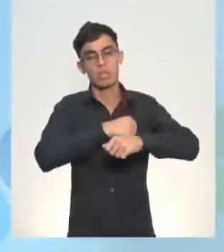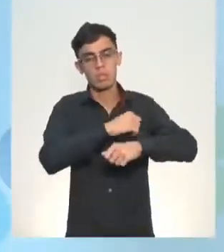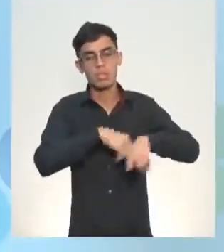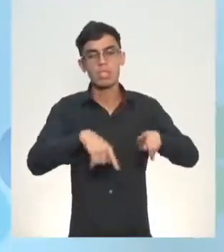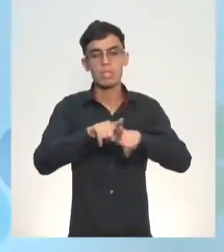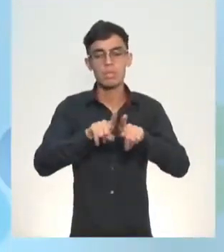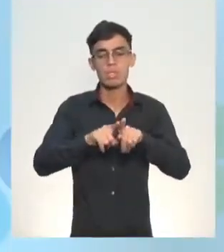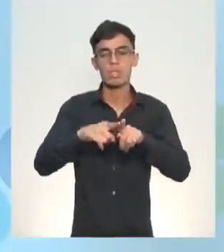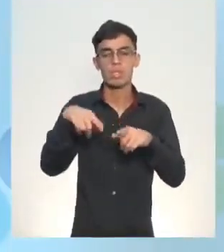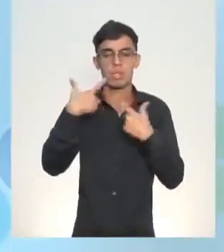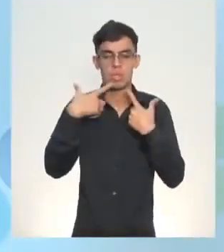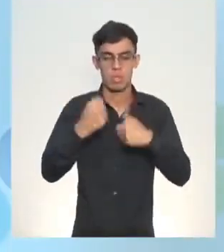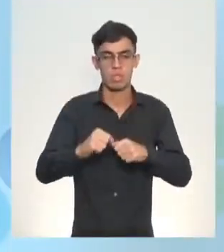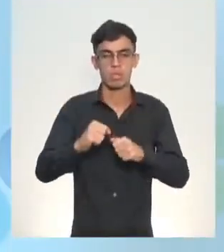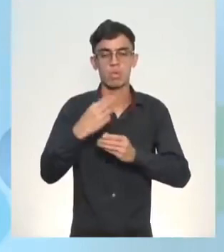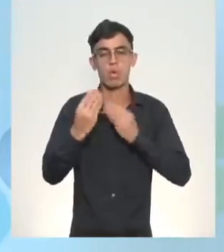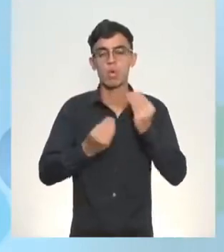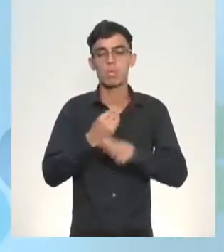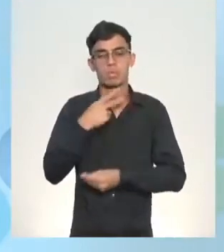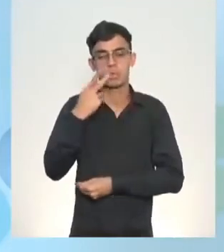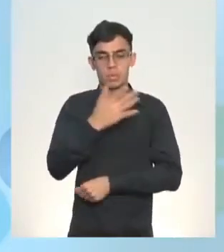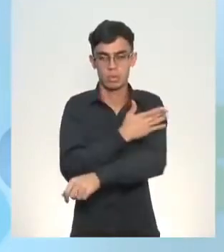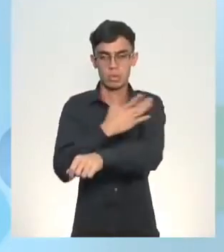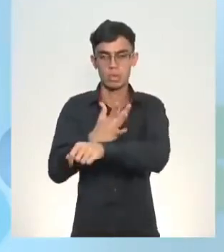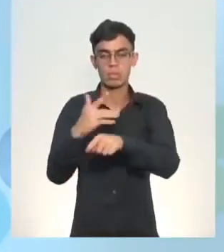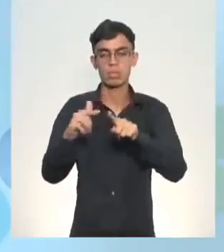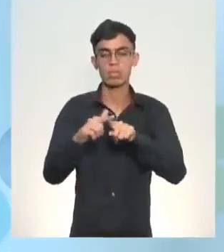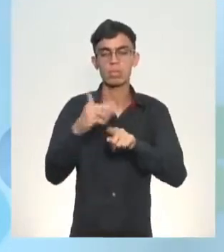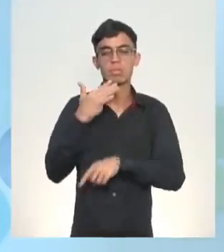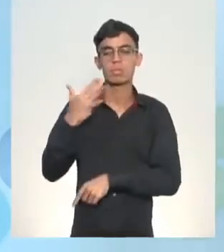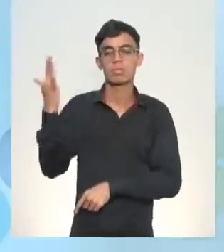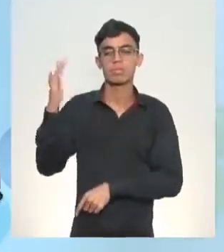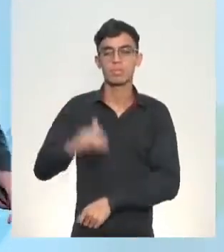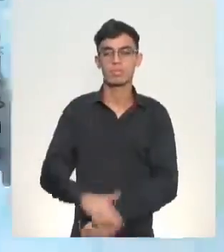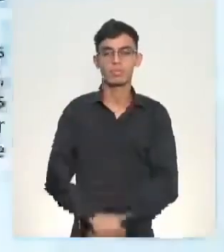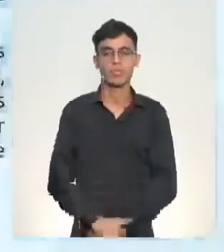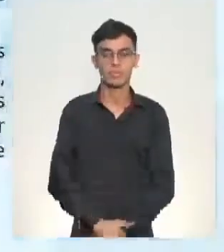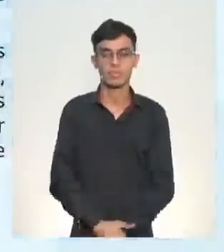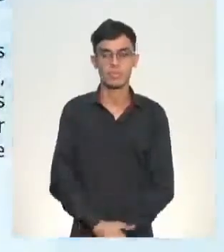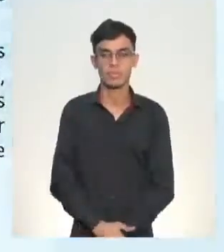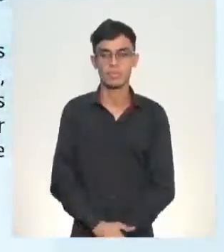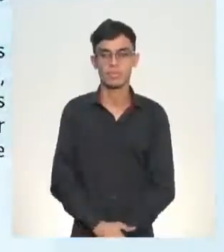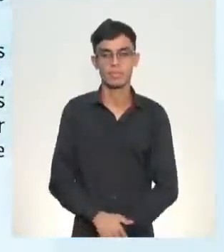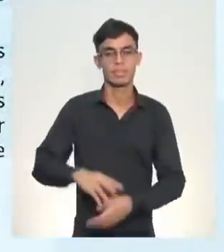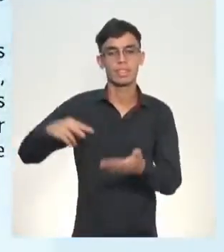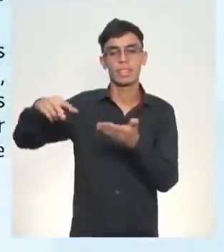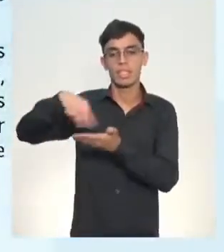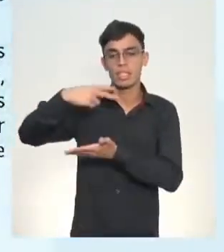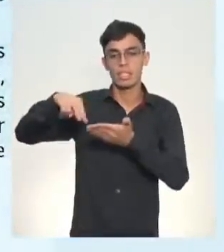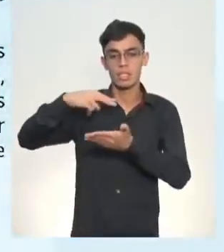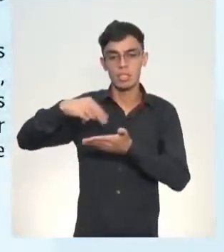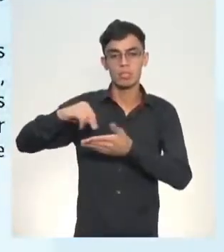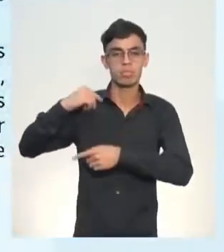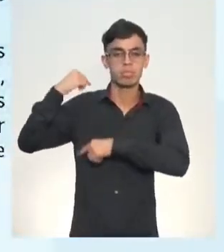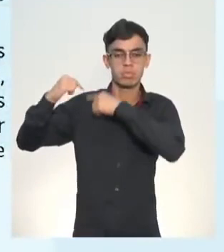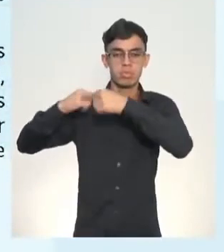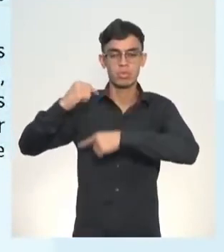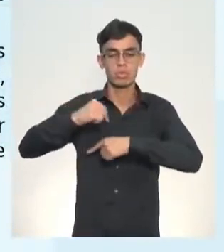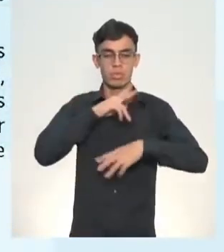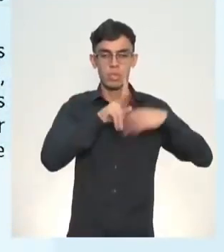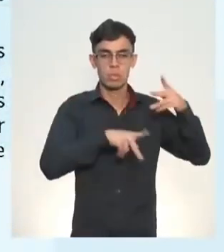no nosso idioma. Então, vamos ver um pouquinho deles? Olha só. Da ancestralidade indígena na nossa cultura,